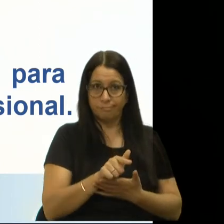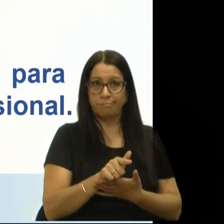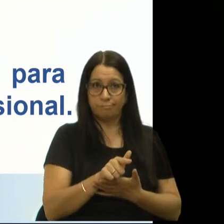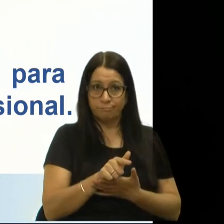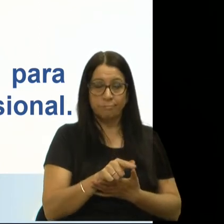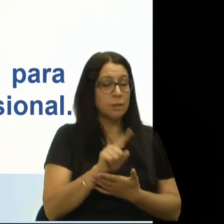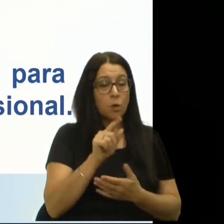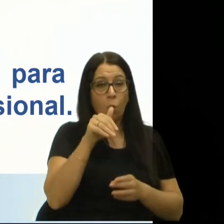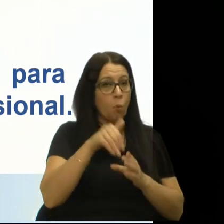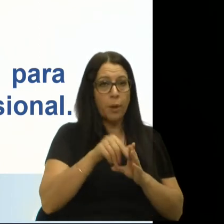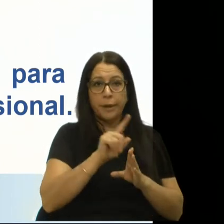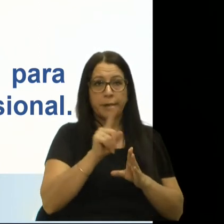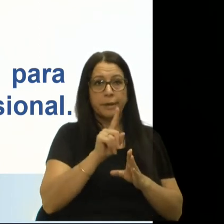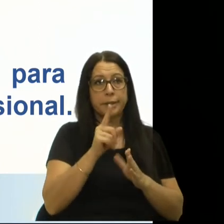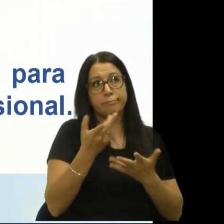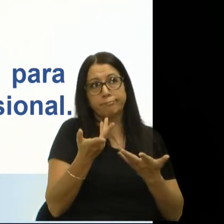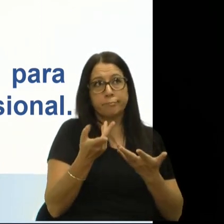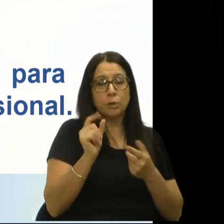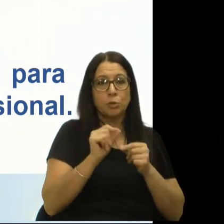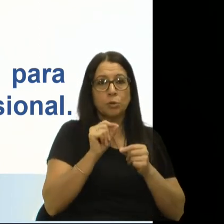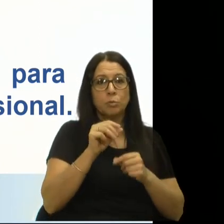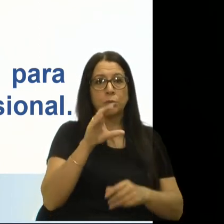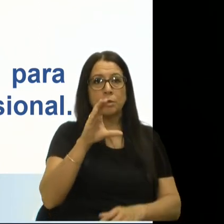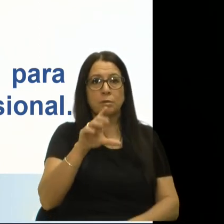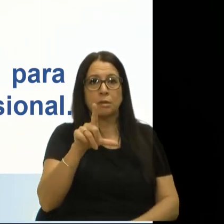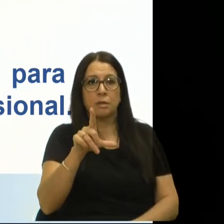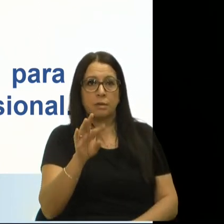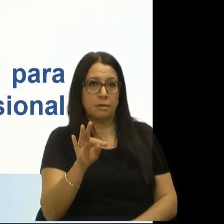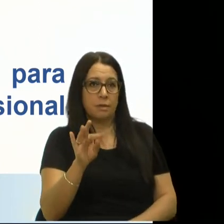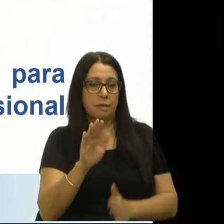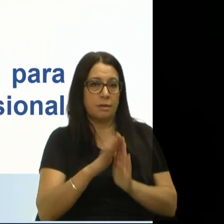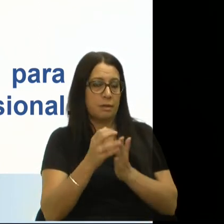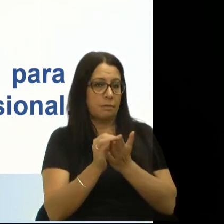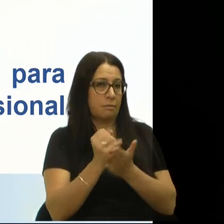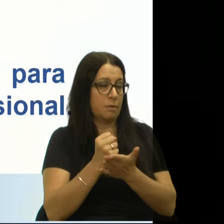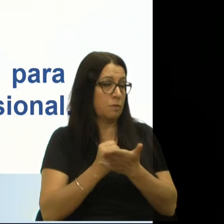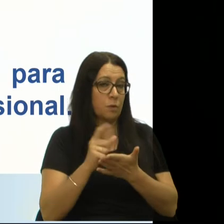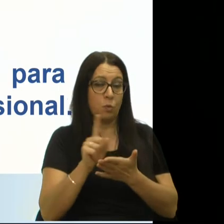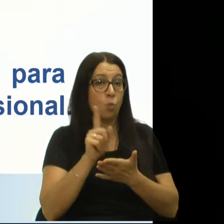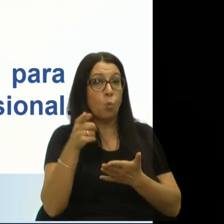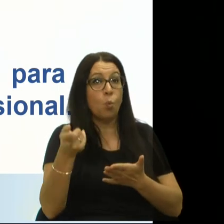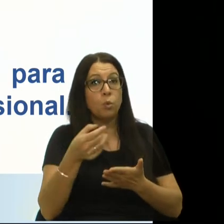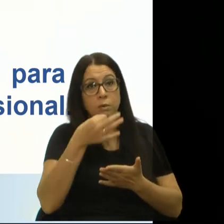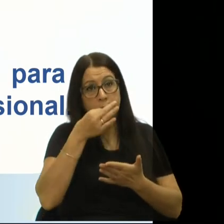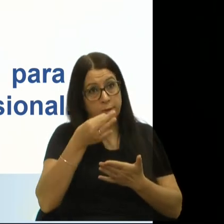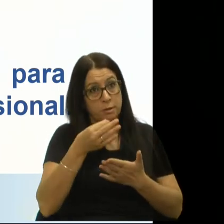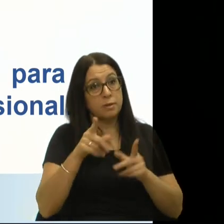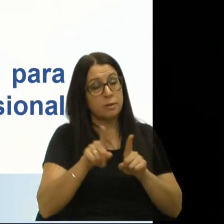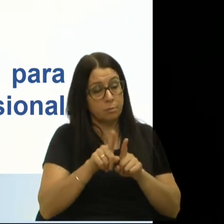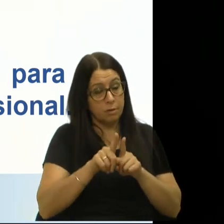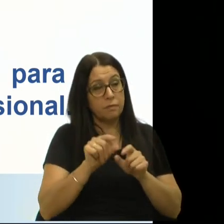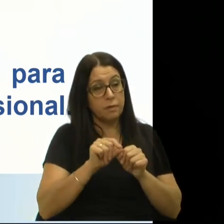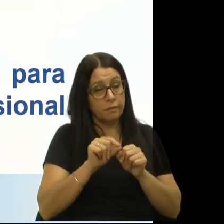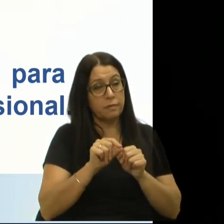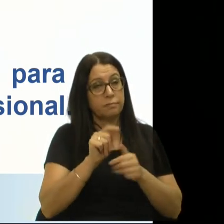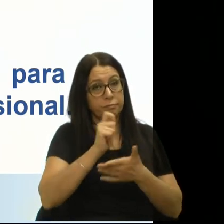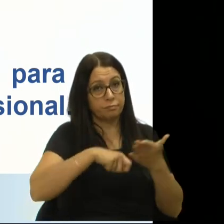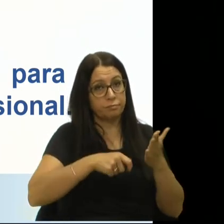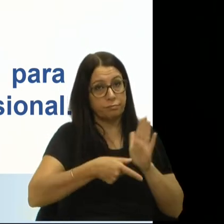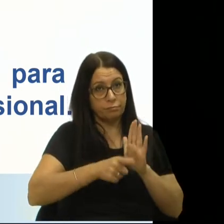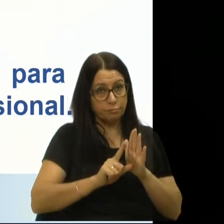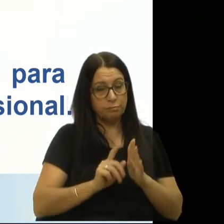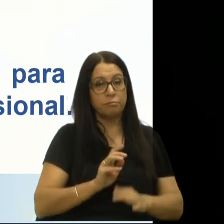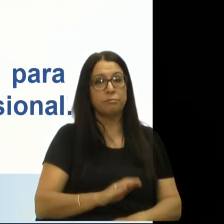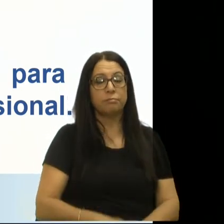e não entra assim, a questão de CLT. Então, é uma outra sugestão que também foi feita como indicação